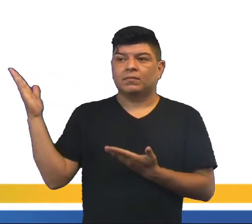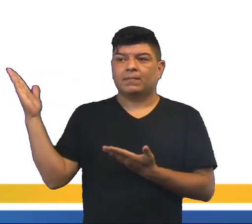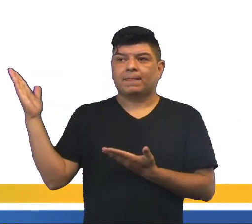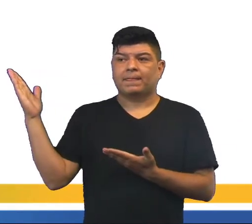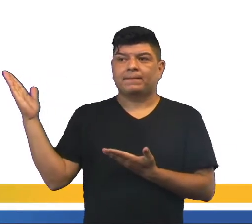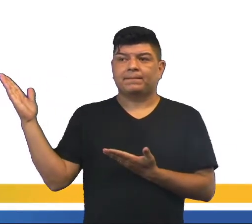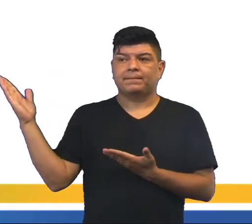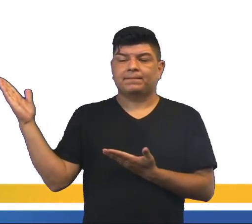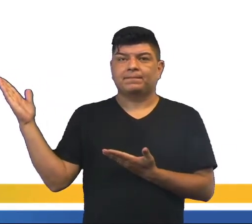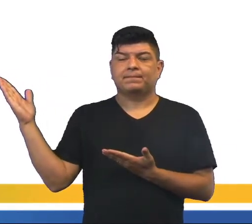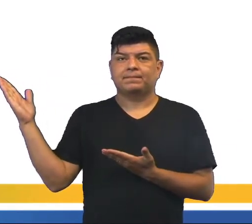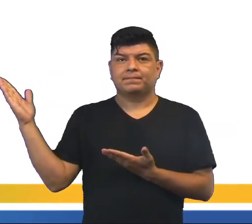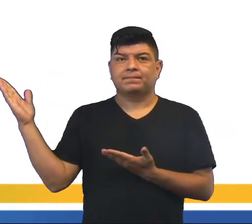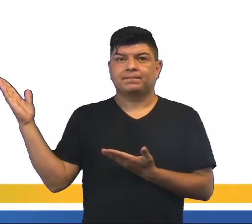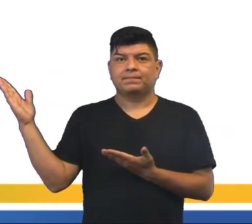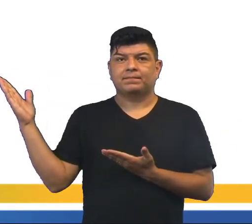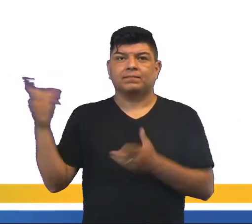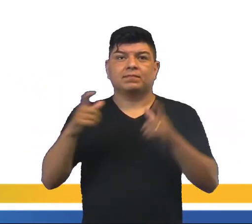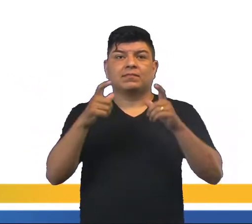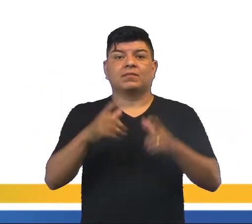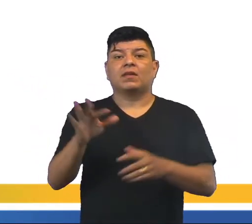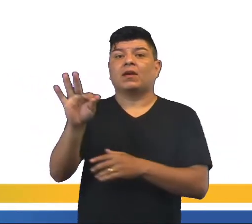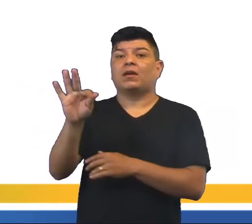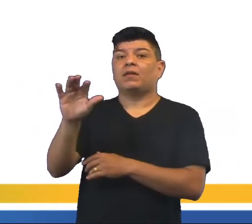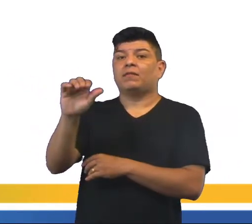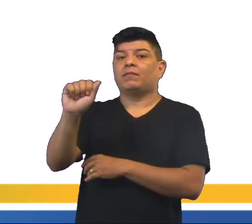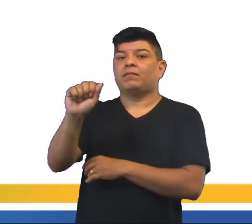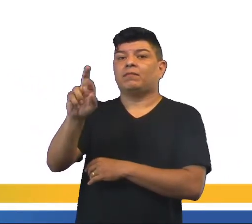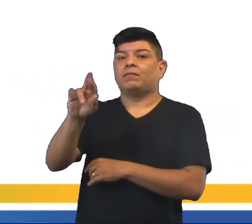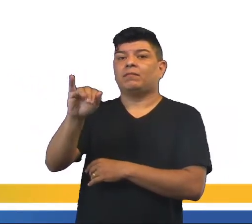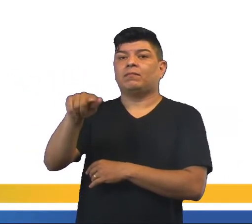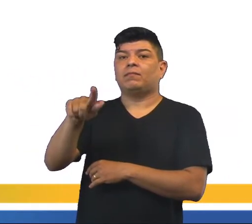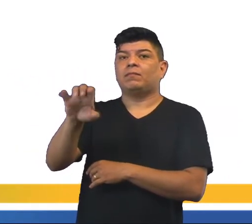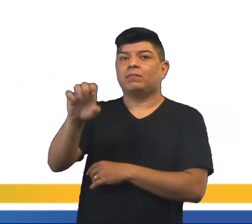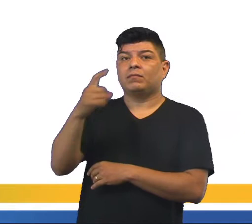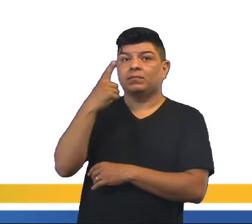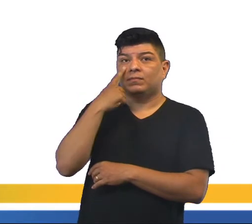Olha só onde está a faringe. Observaram?